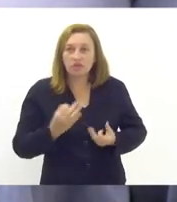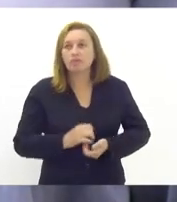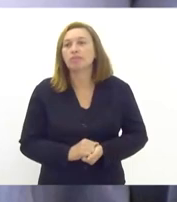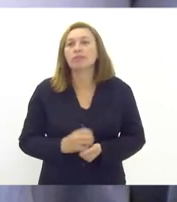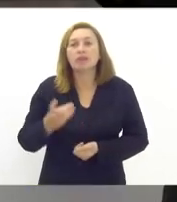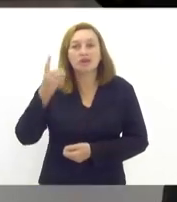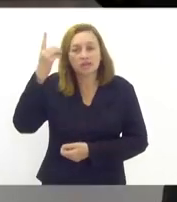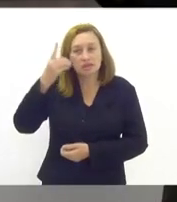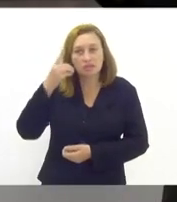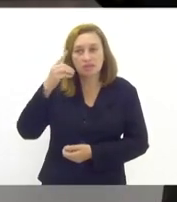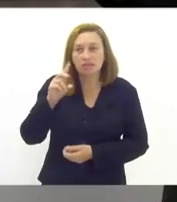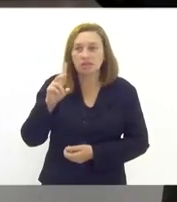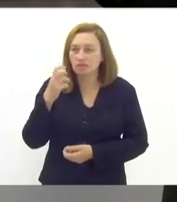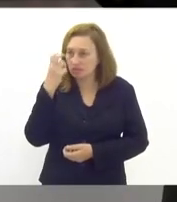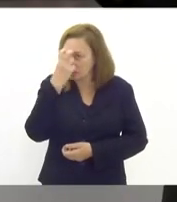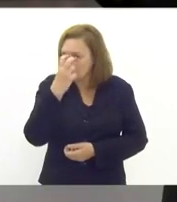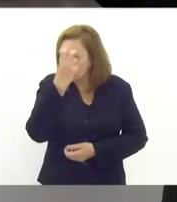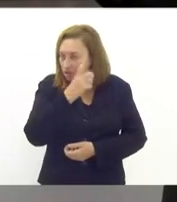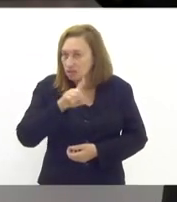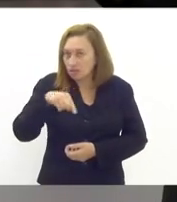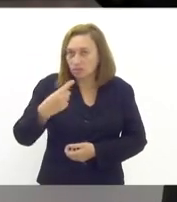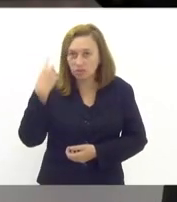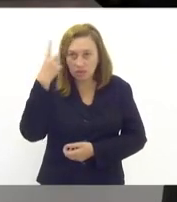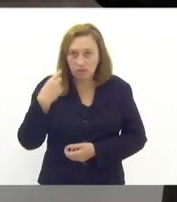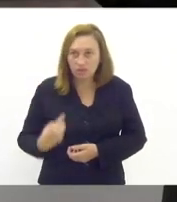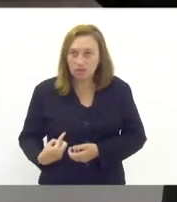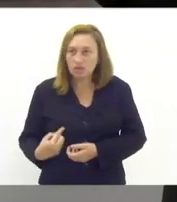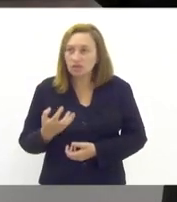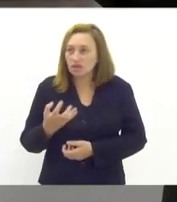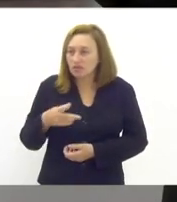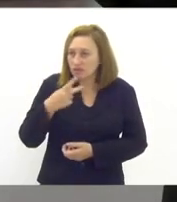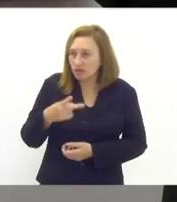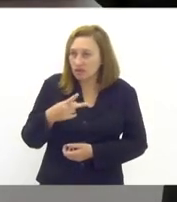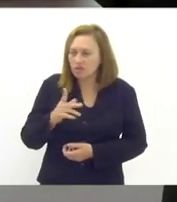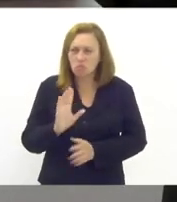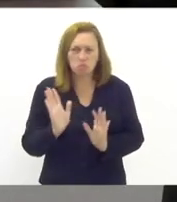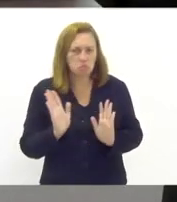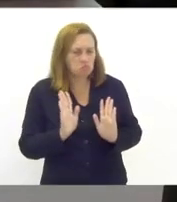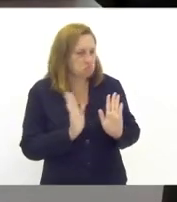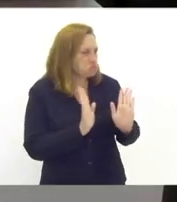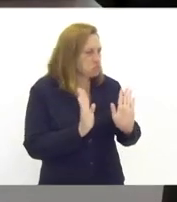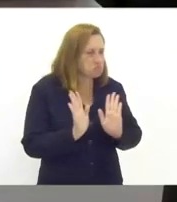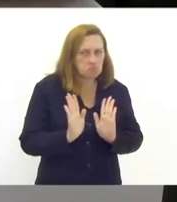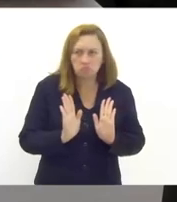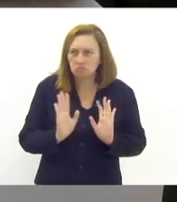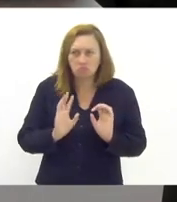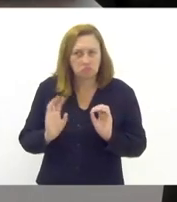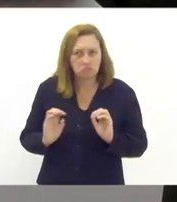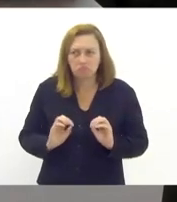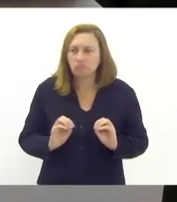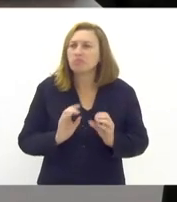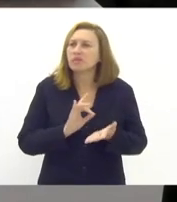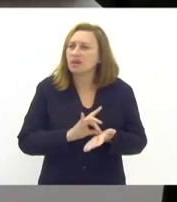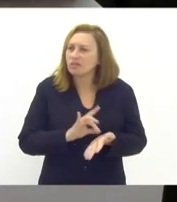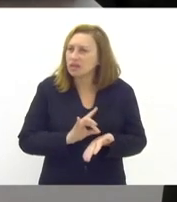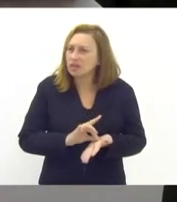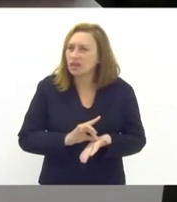Deputada Verônica, depois deputada Dani Balbi, você quer complementar? Porque eu entrei na sua pergunta. Na verdade, Vossa Excelência